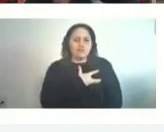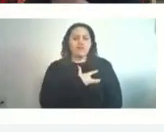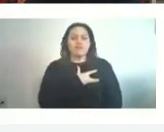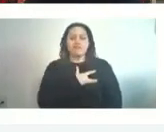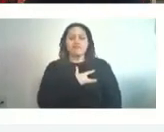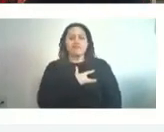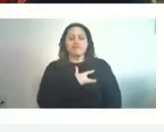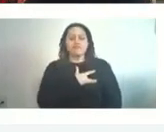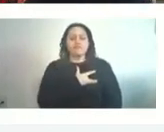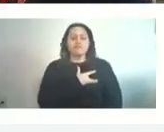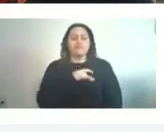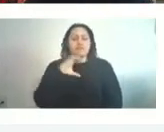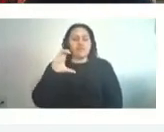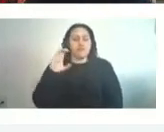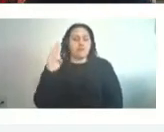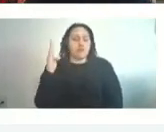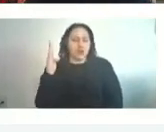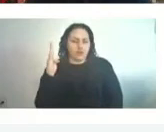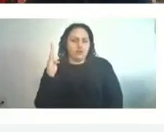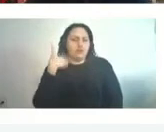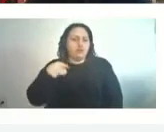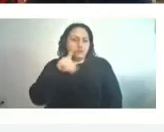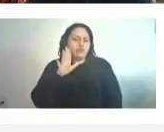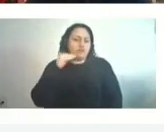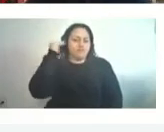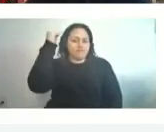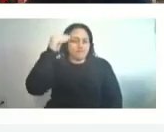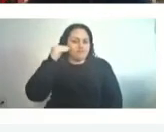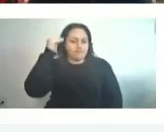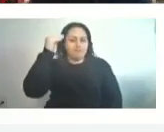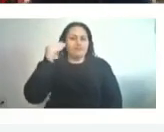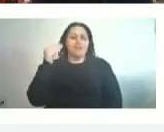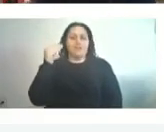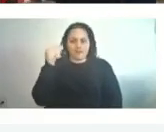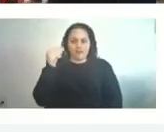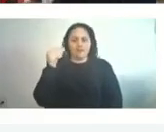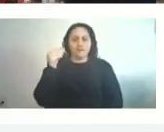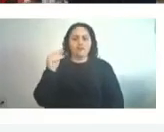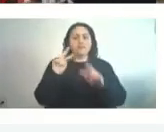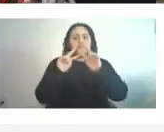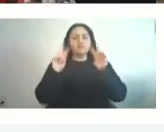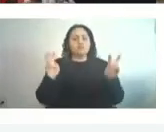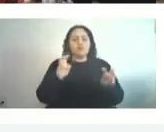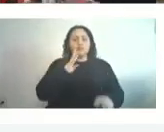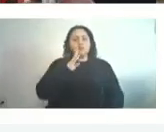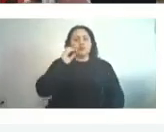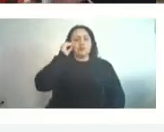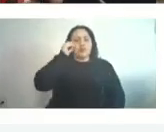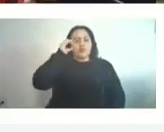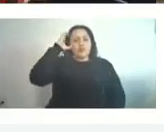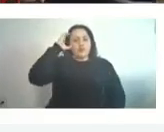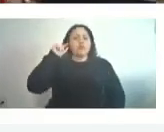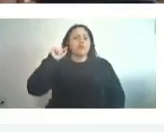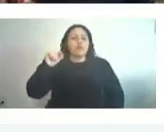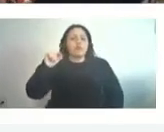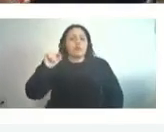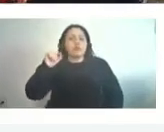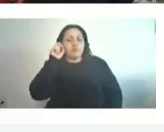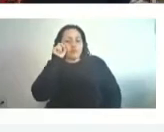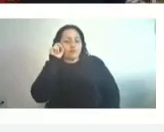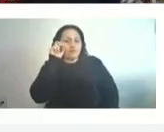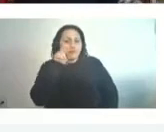ciências biológicas, têm bastante experiência com relação ao conhecimento que vem, né, dessa